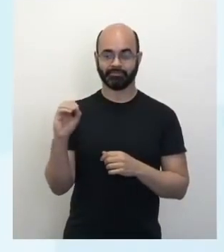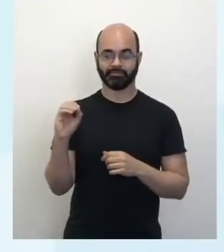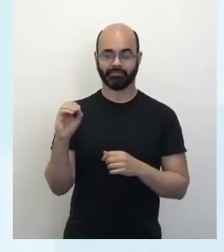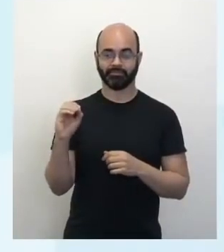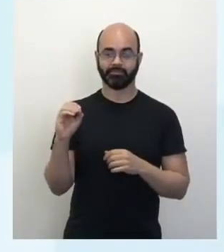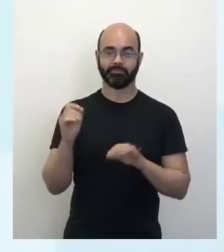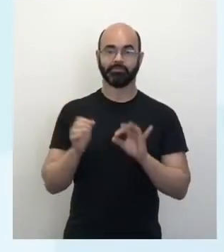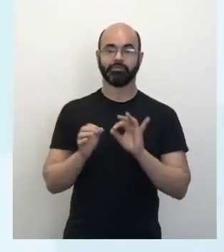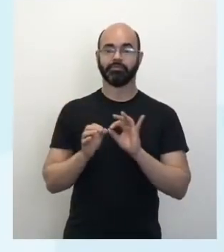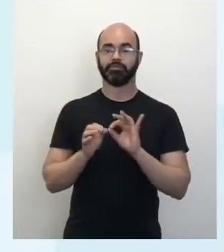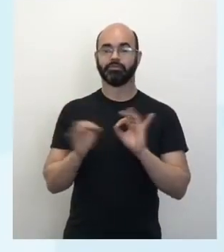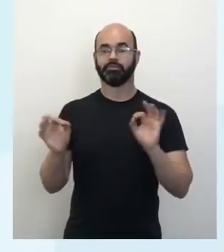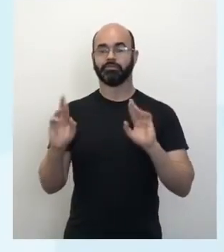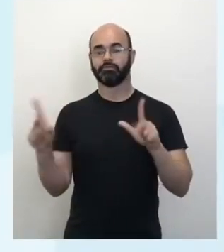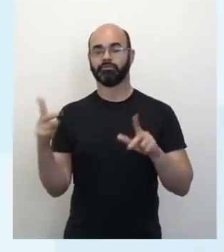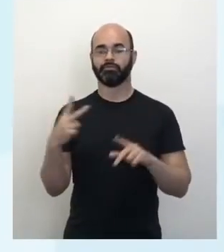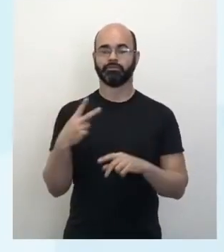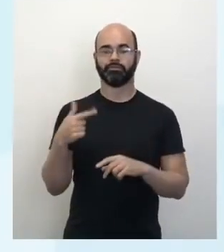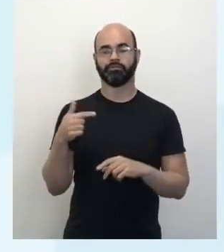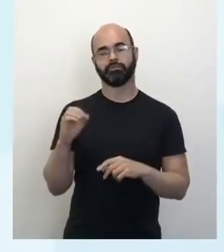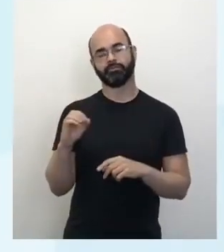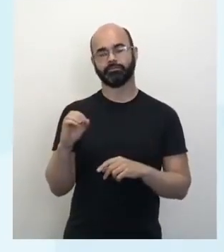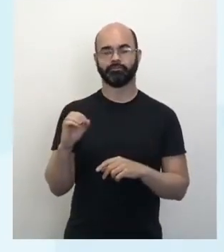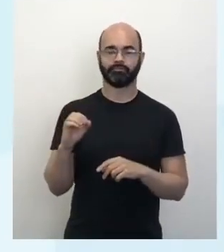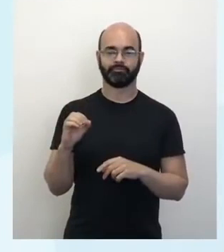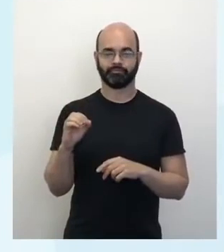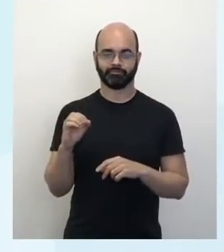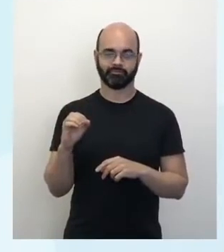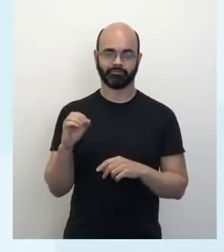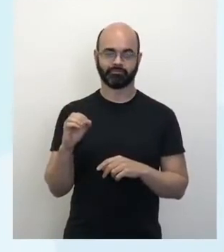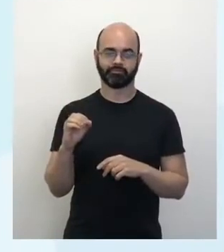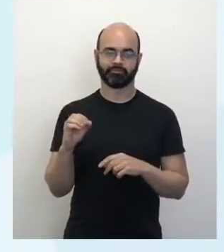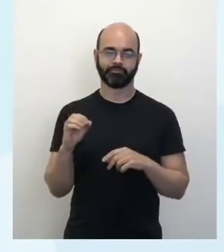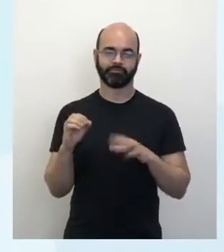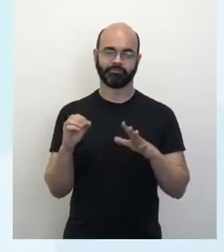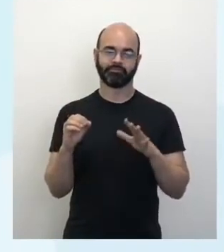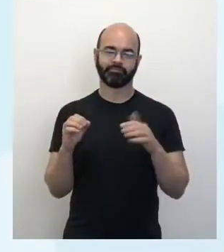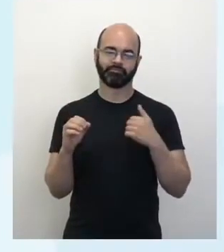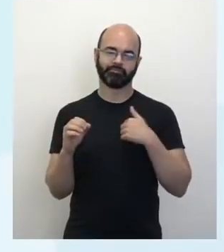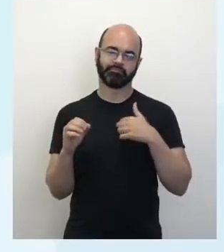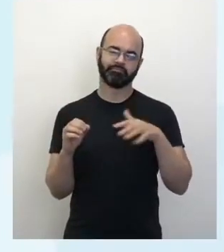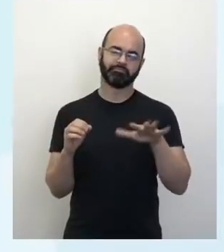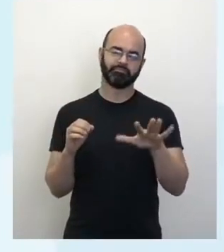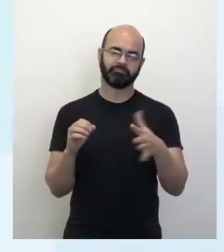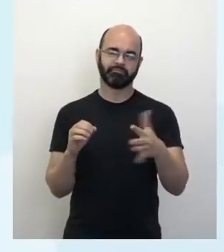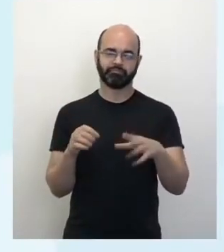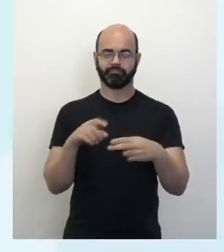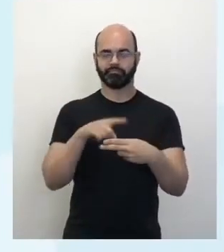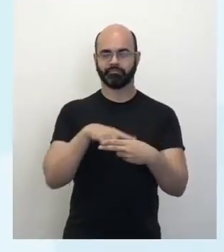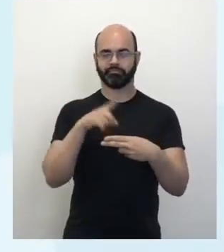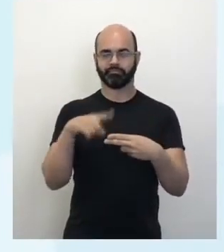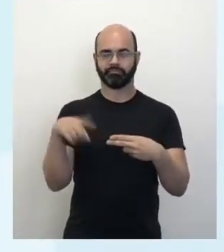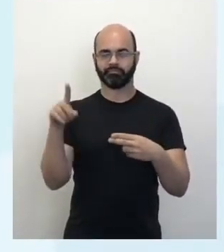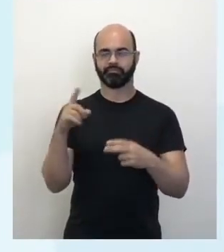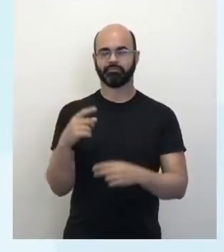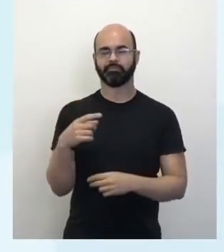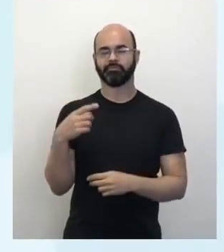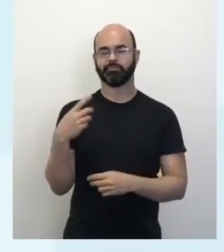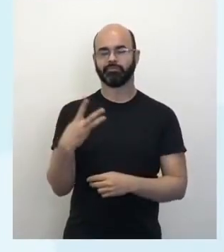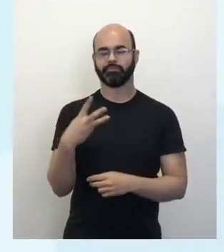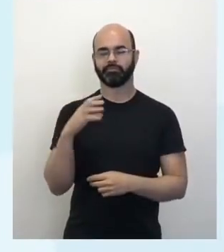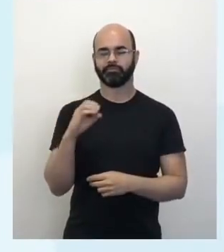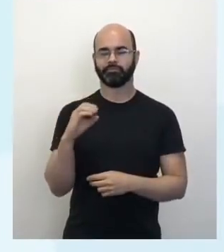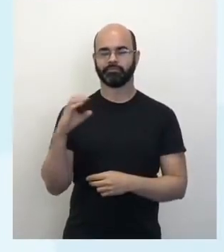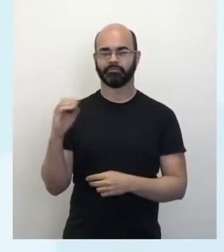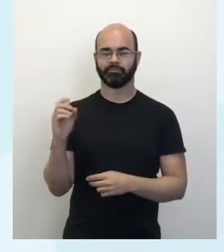tão longe ali dos 270, né? Não está. Ele não foge ali. E aí eu posso então dizer que aproximadamente eu tenho